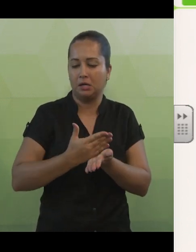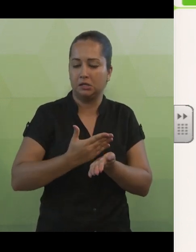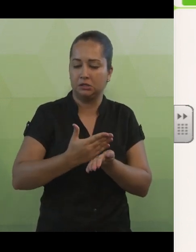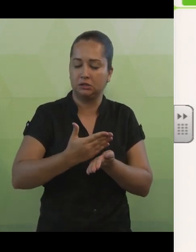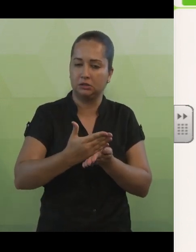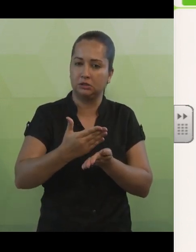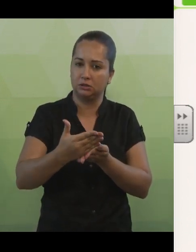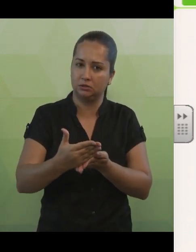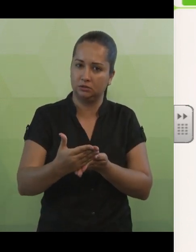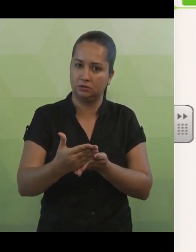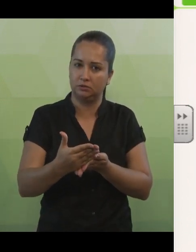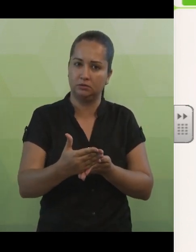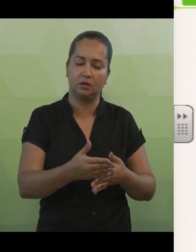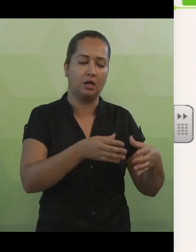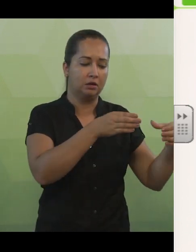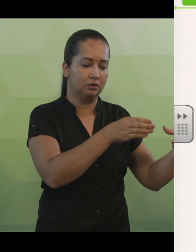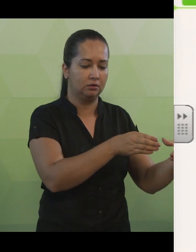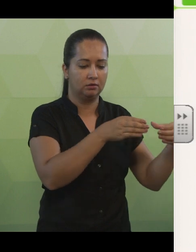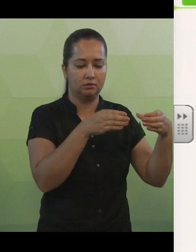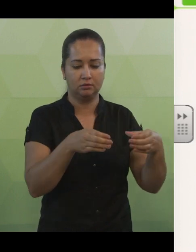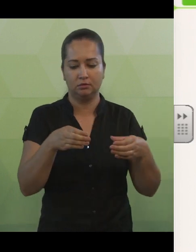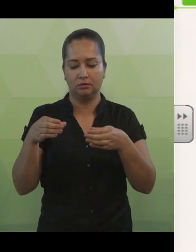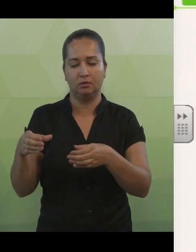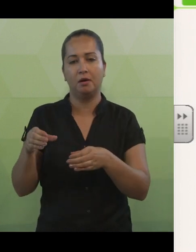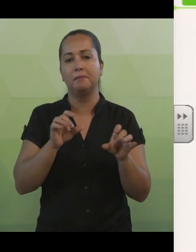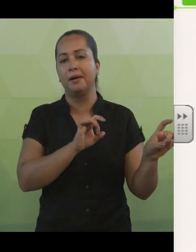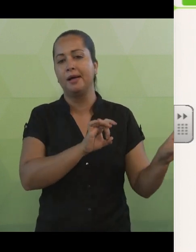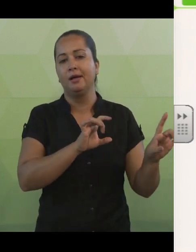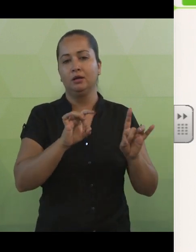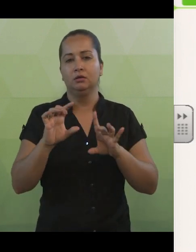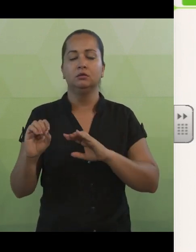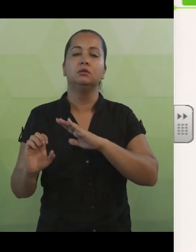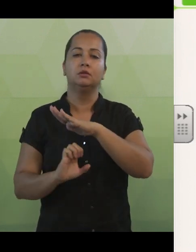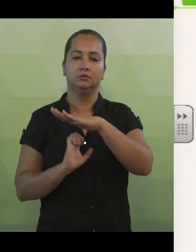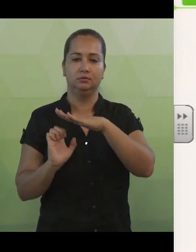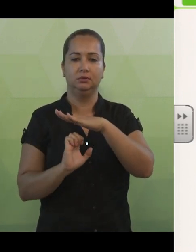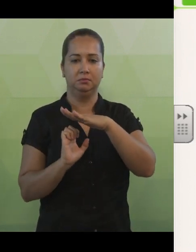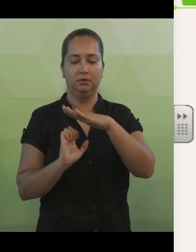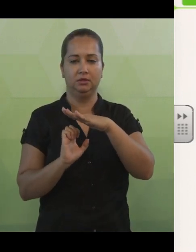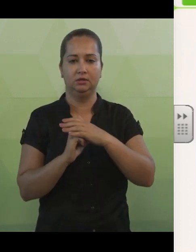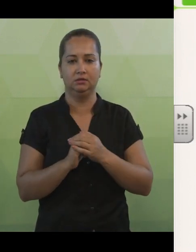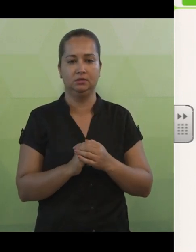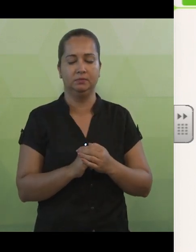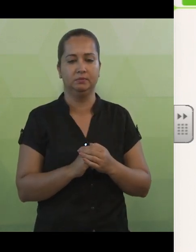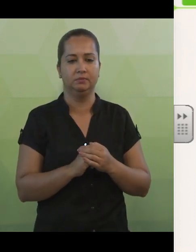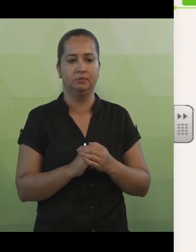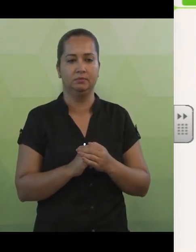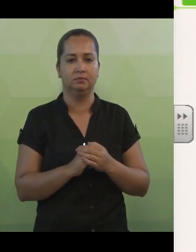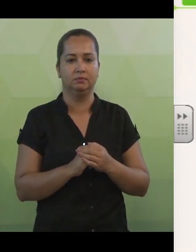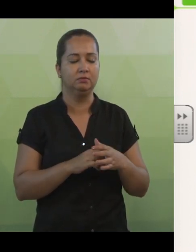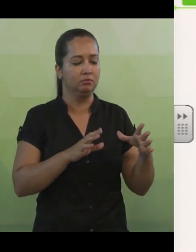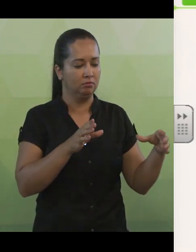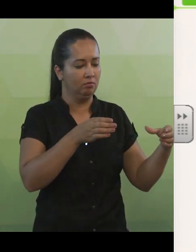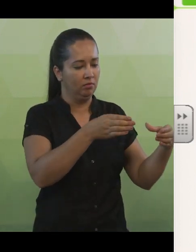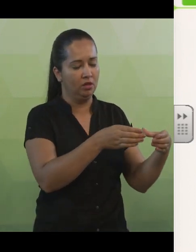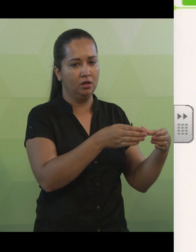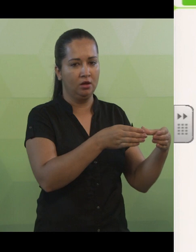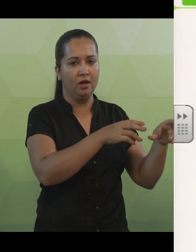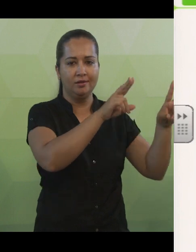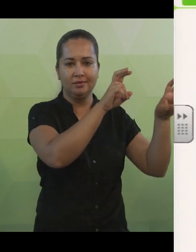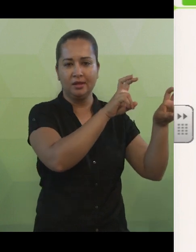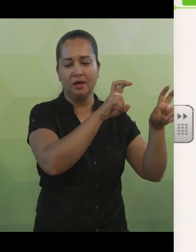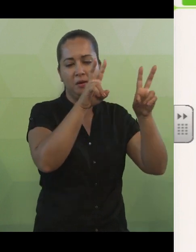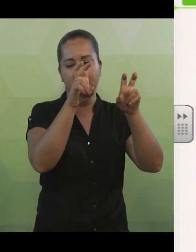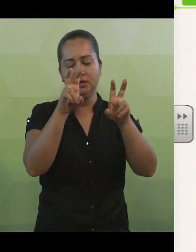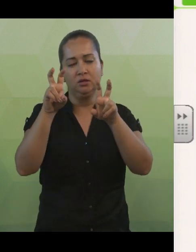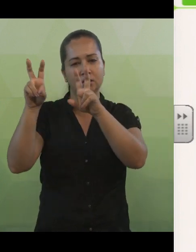subsistemas específicos, um para cada área de negócio da empresa. Para armazenar os dados em cada subsistema, poderão